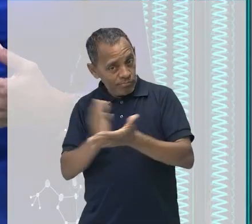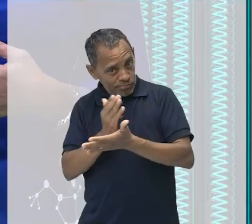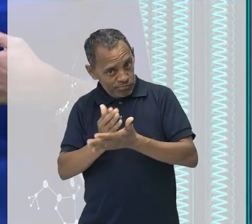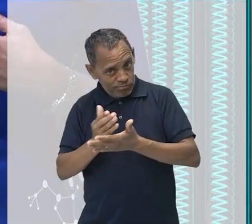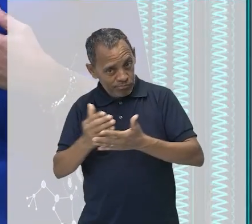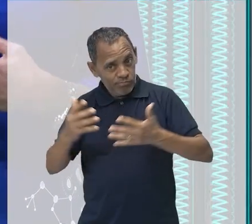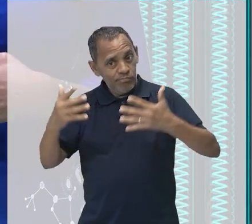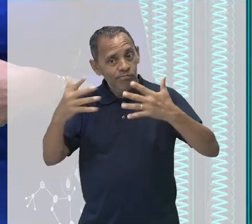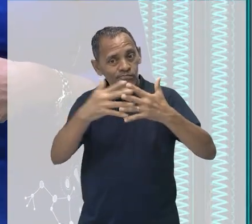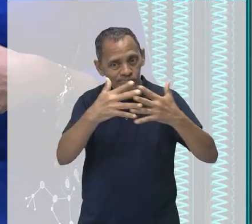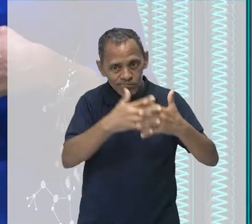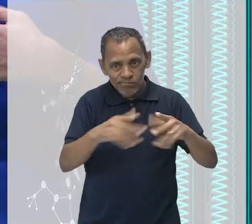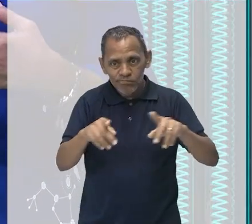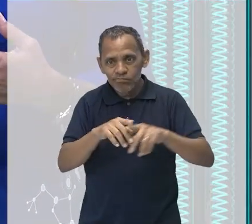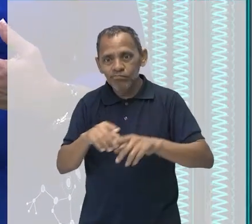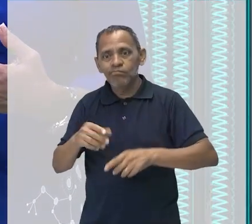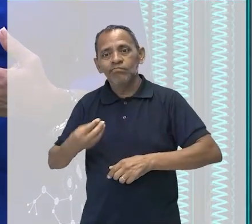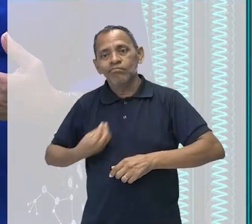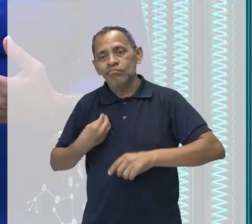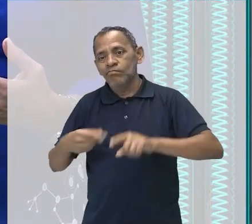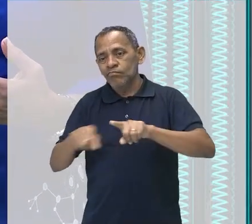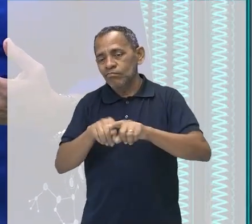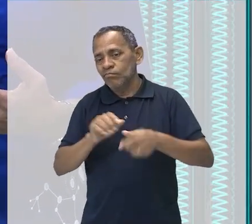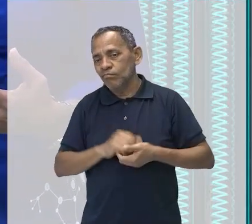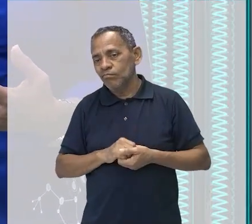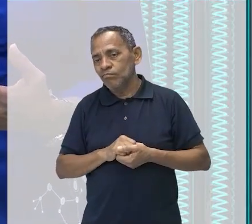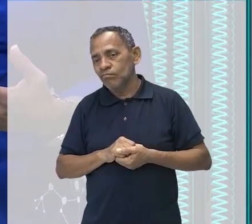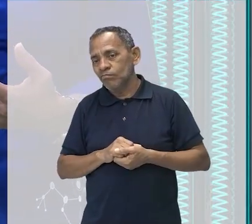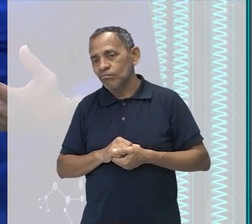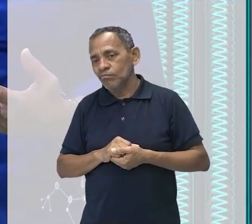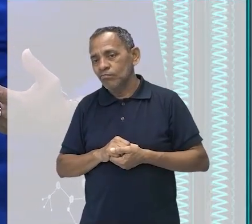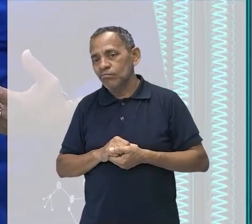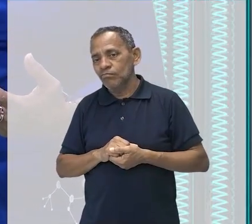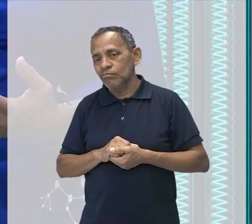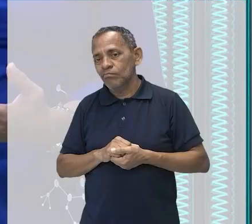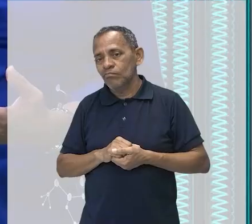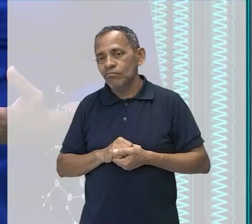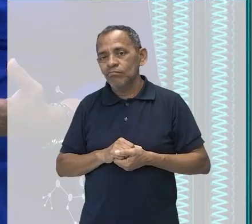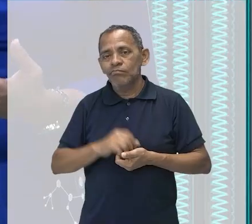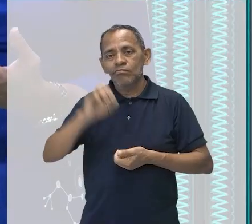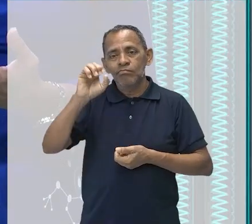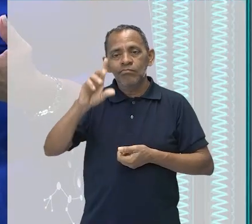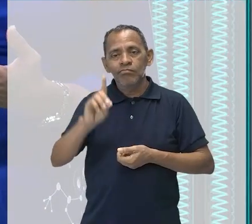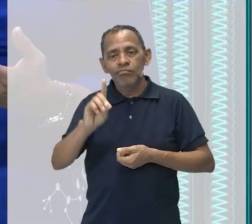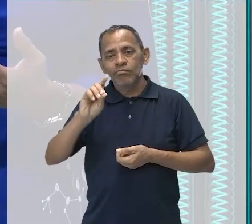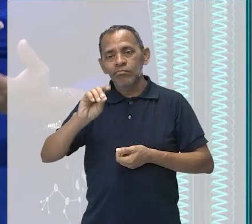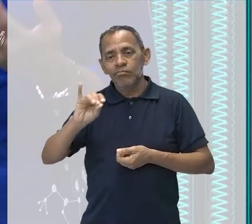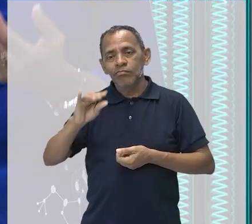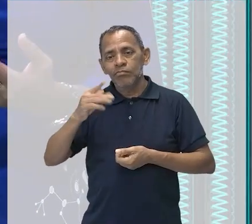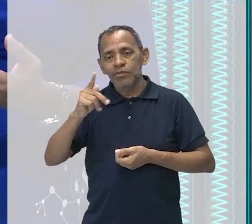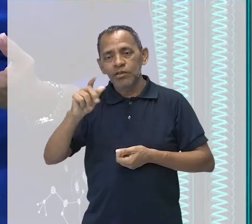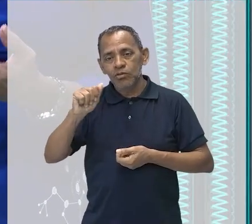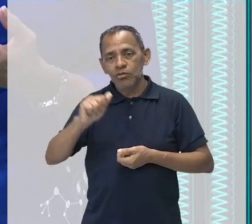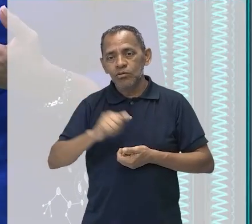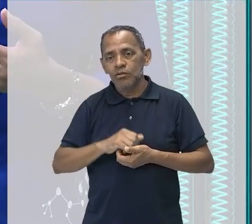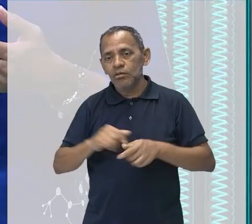um exemplo em uma aula do Édipo Rei, certo? Em que sempre